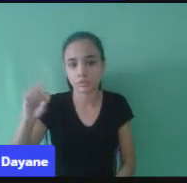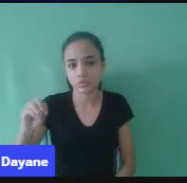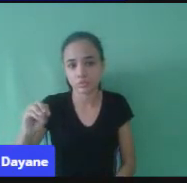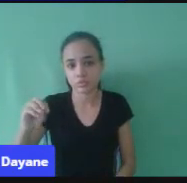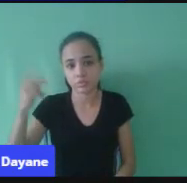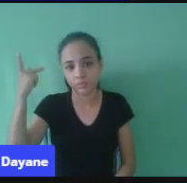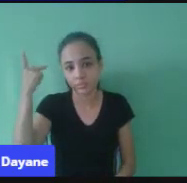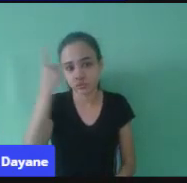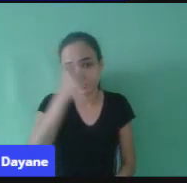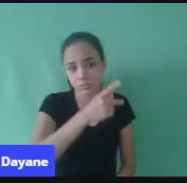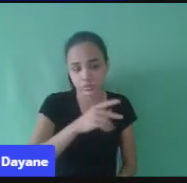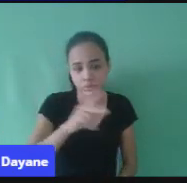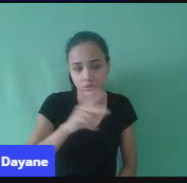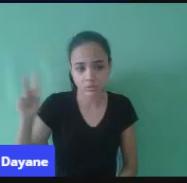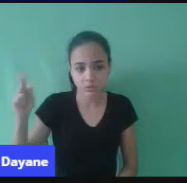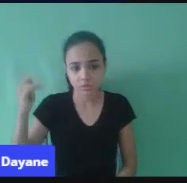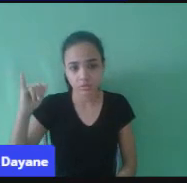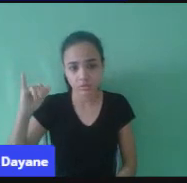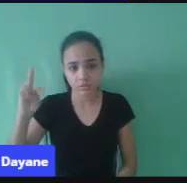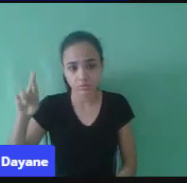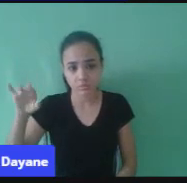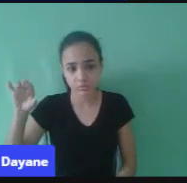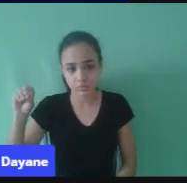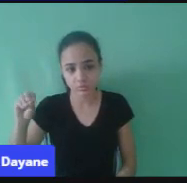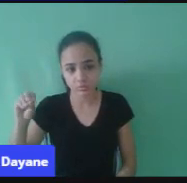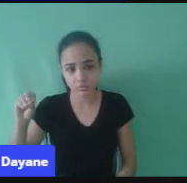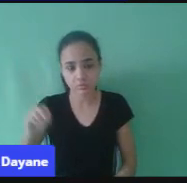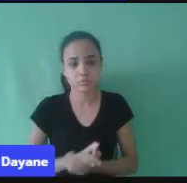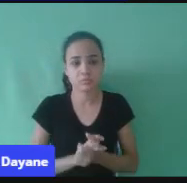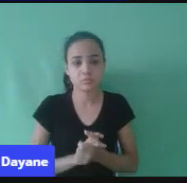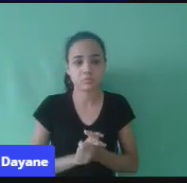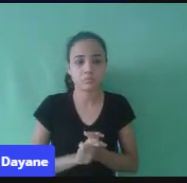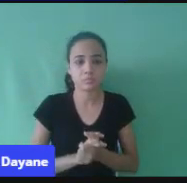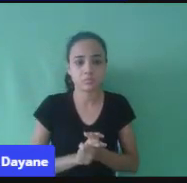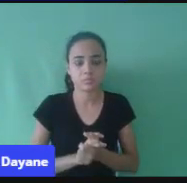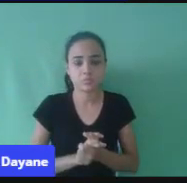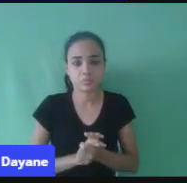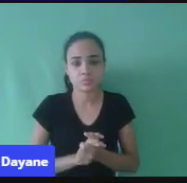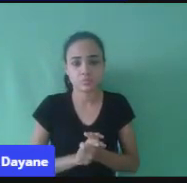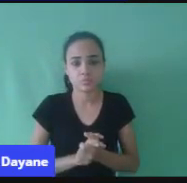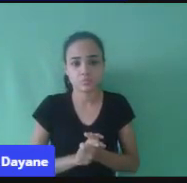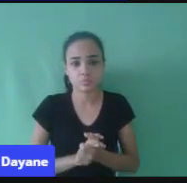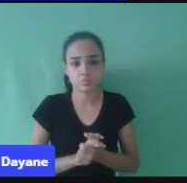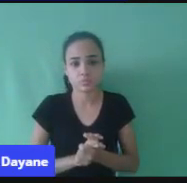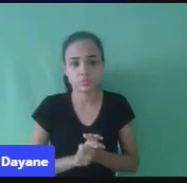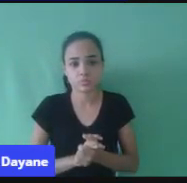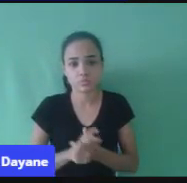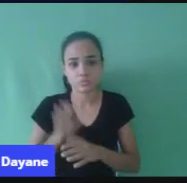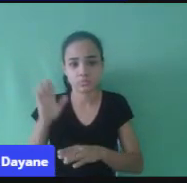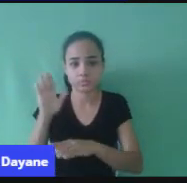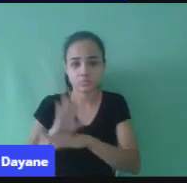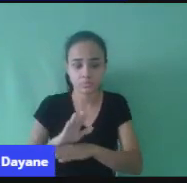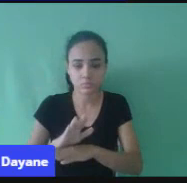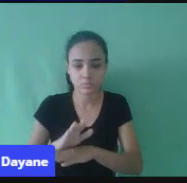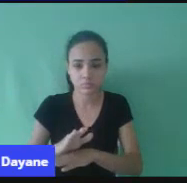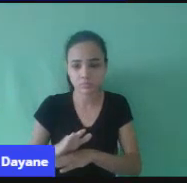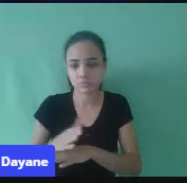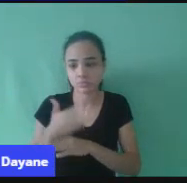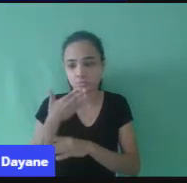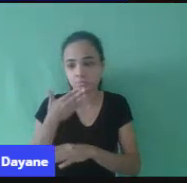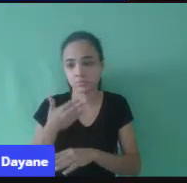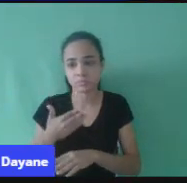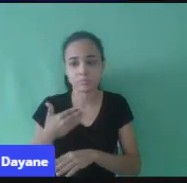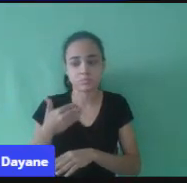a contribuição melhor dessa mistura, né, de ensino híbrido? Como juntar o melhor de